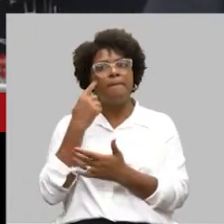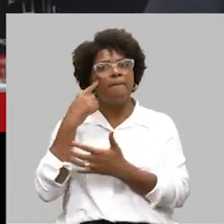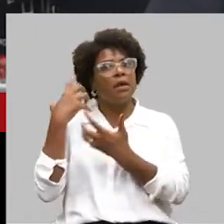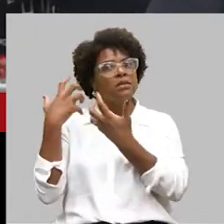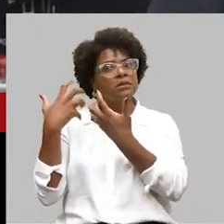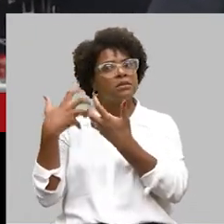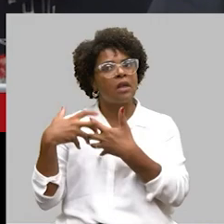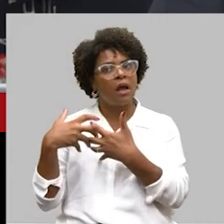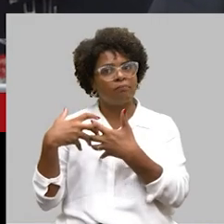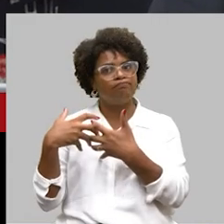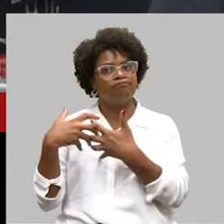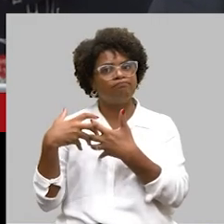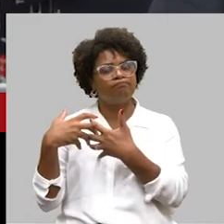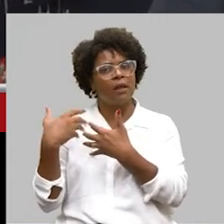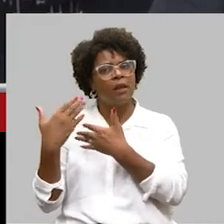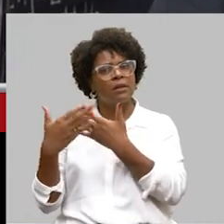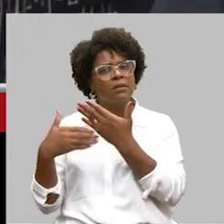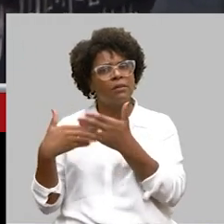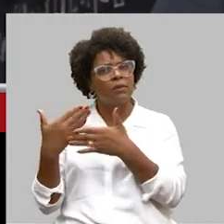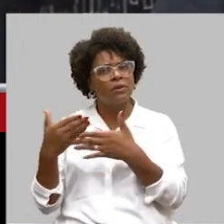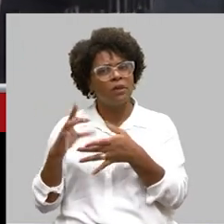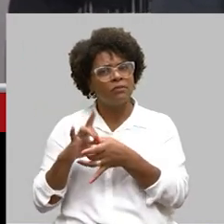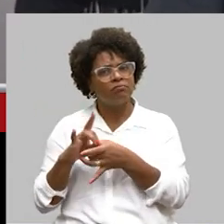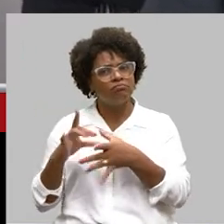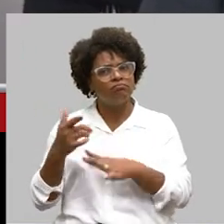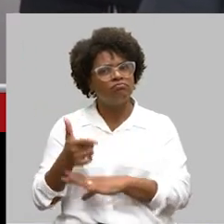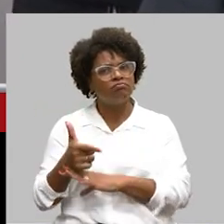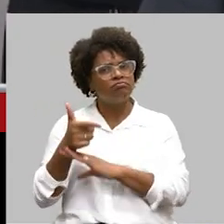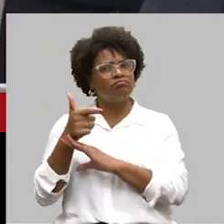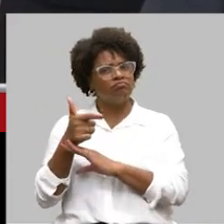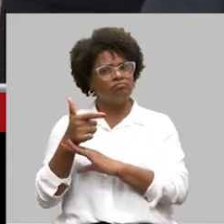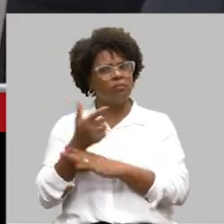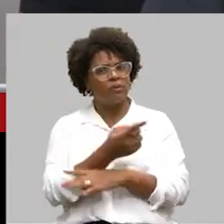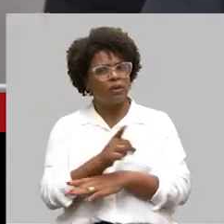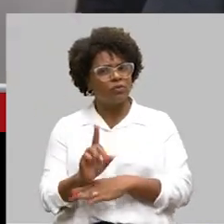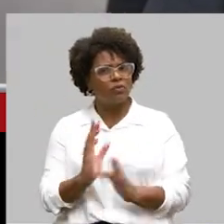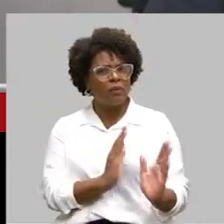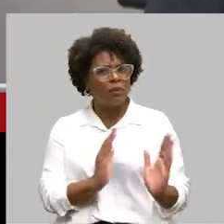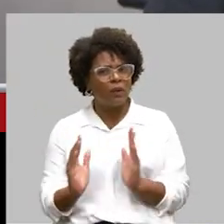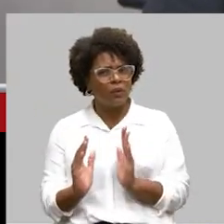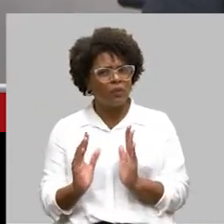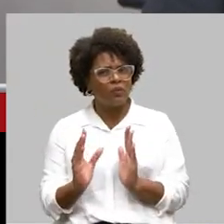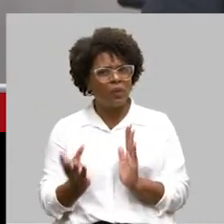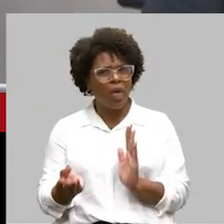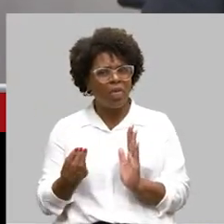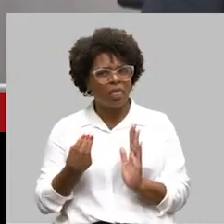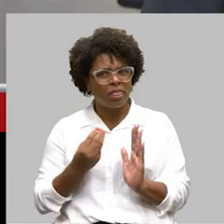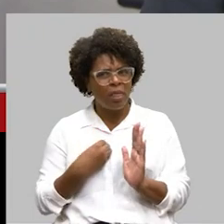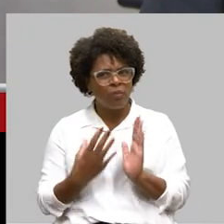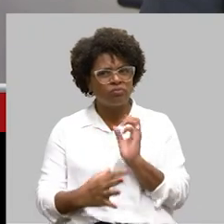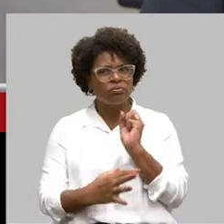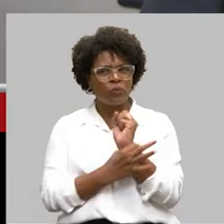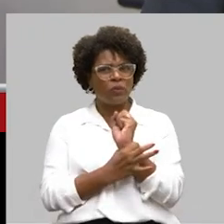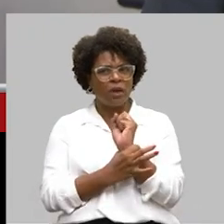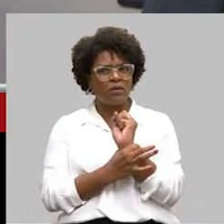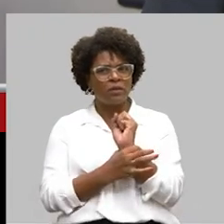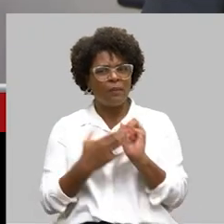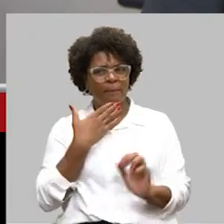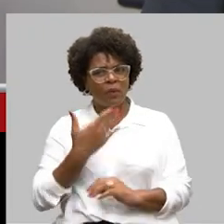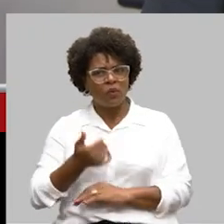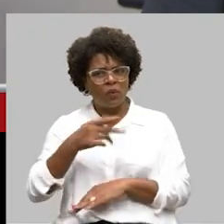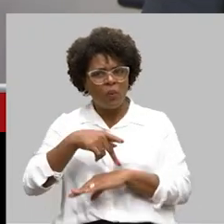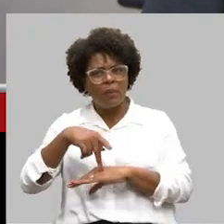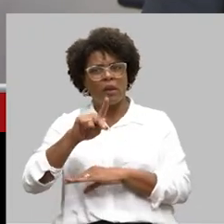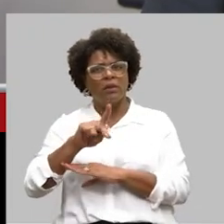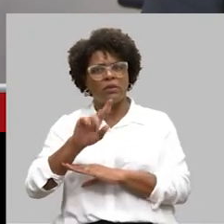país viveu no último período não trouxe melhoria nem segurança para ninguém tá trazendo morte pro nosso povo eh as